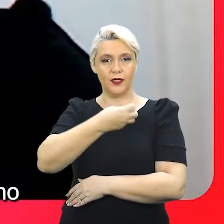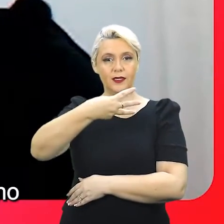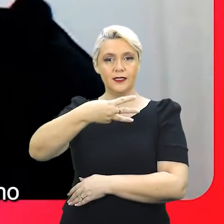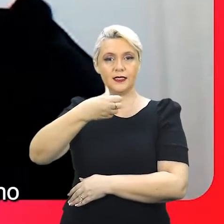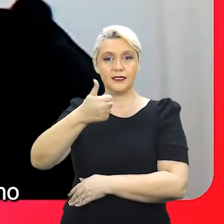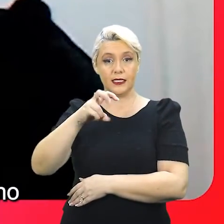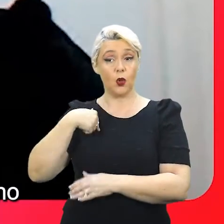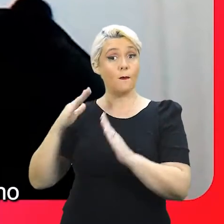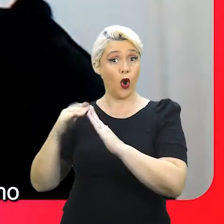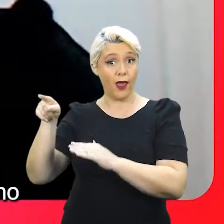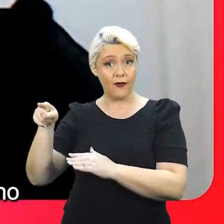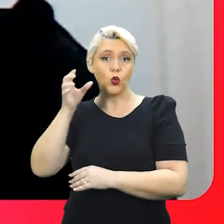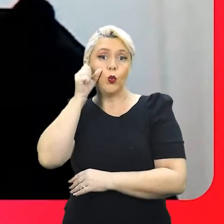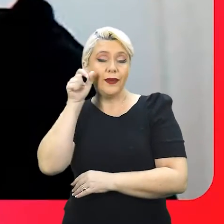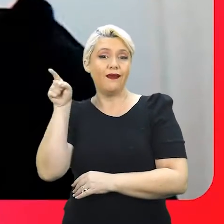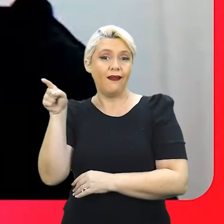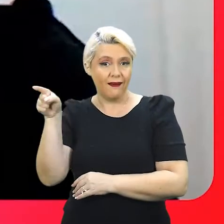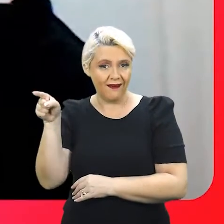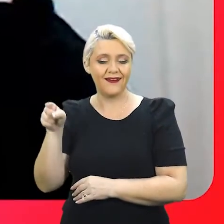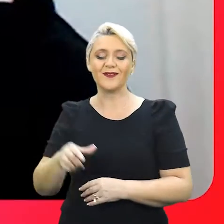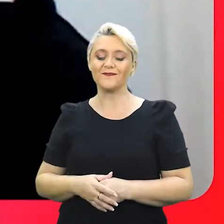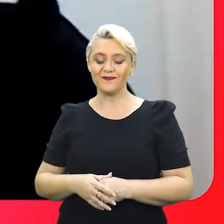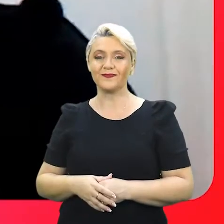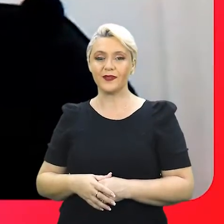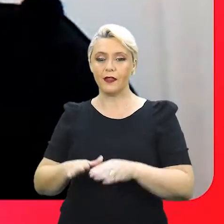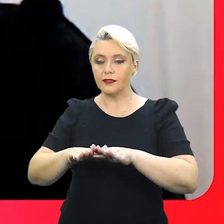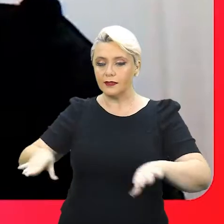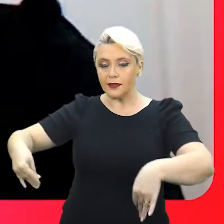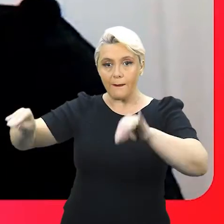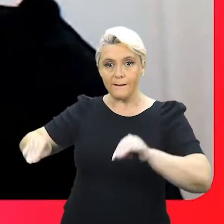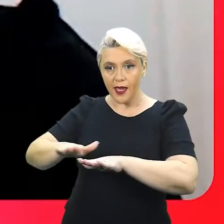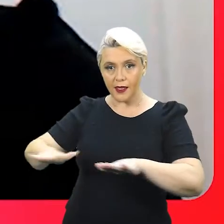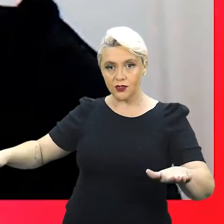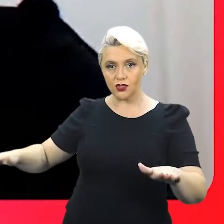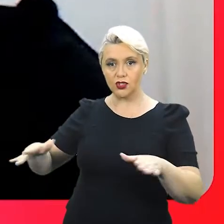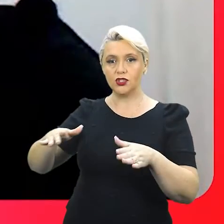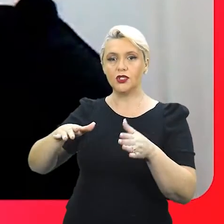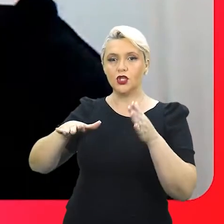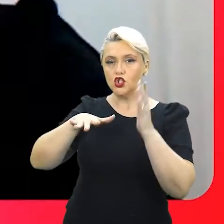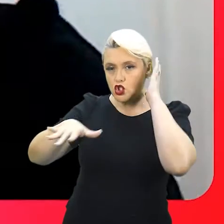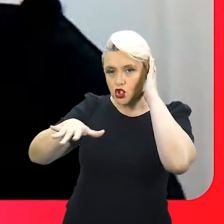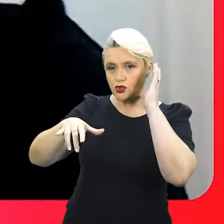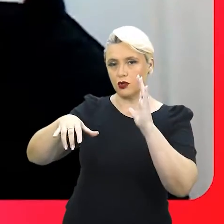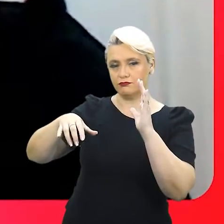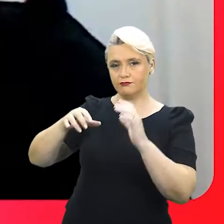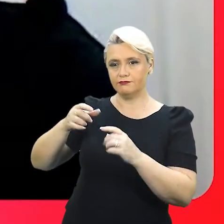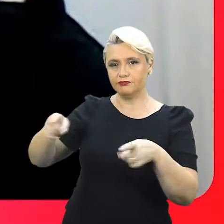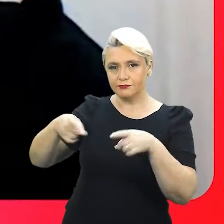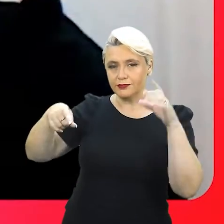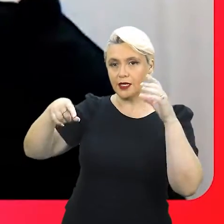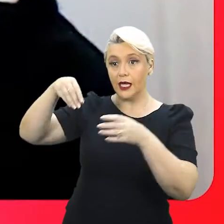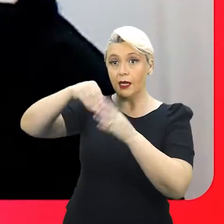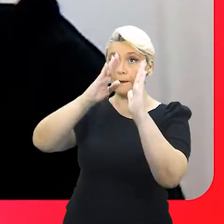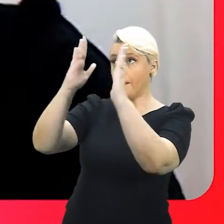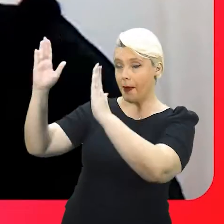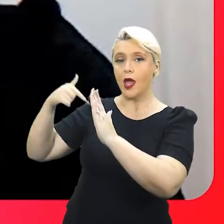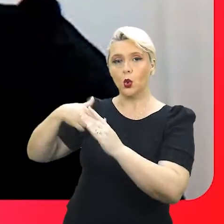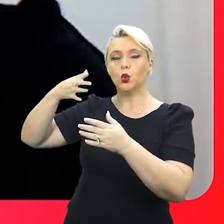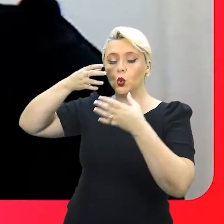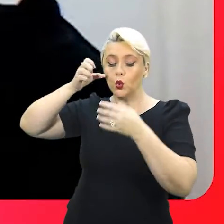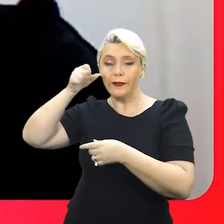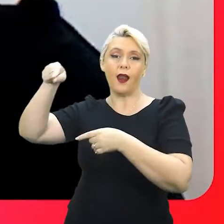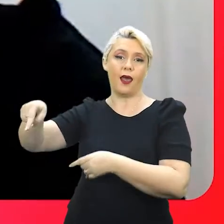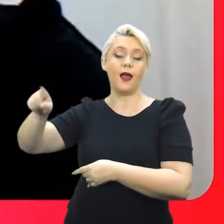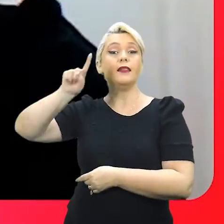eu morava. Eu dormia no tapete da discoteca da rádio, e depois eu Sim. fui dormir na minha